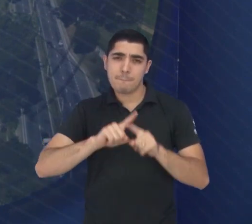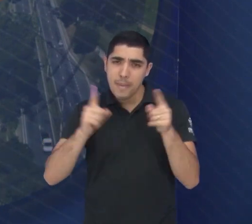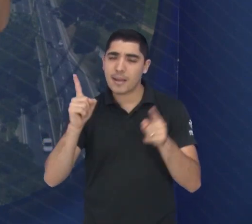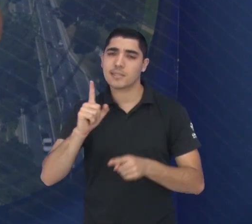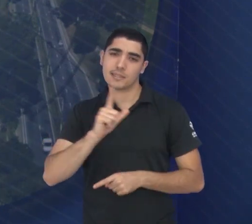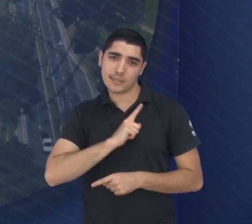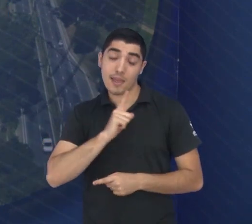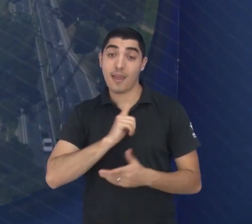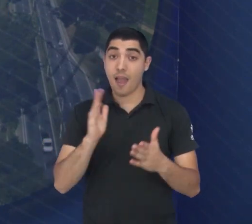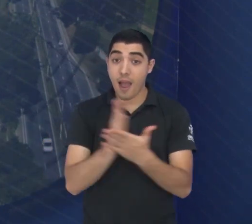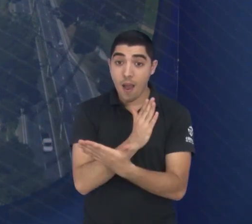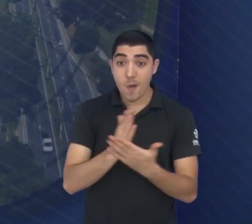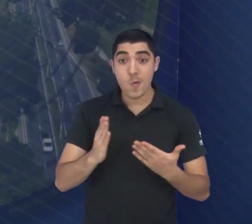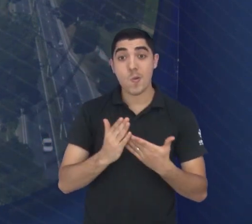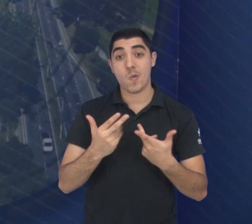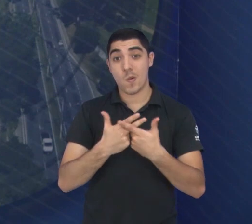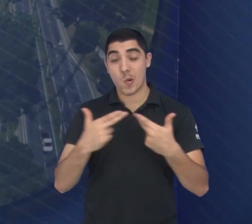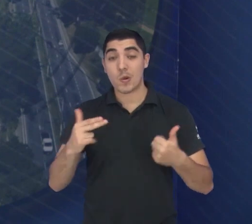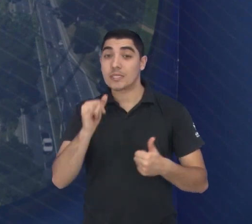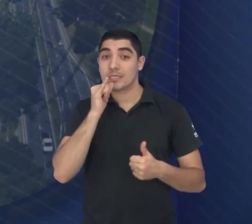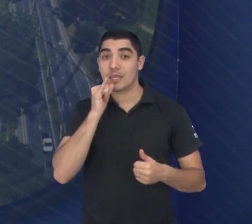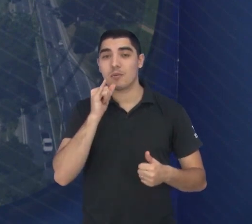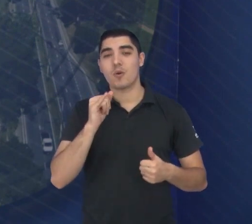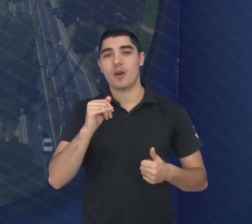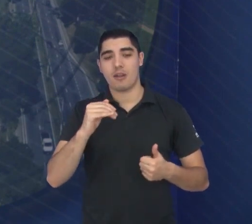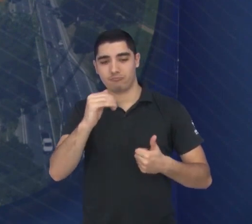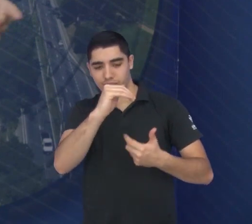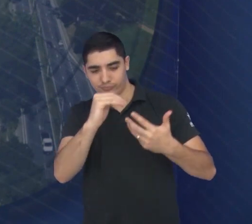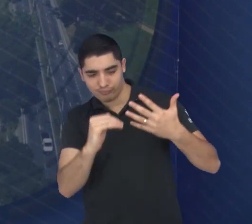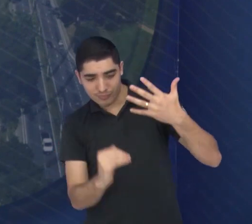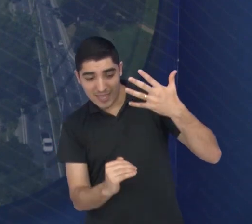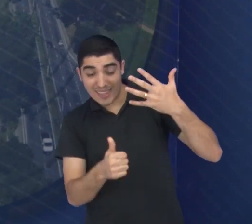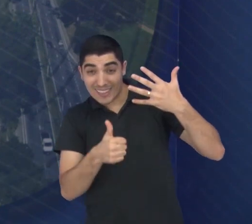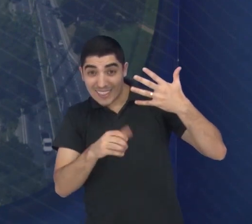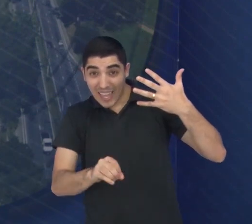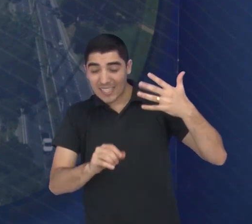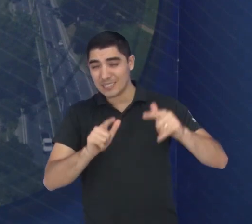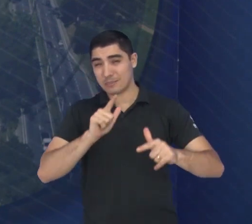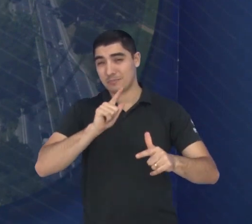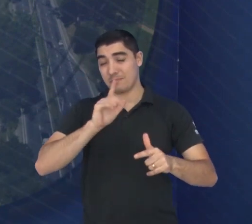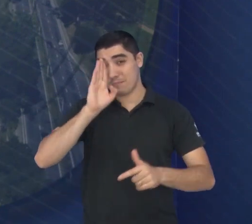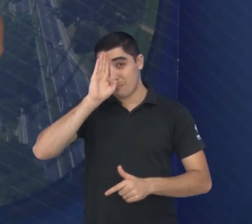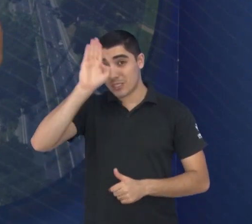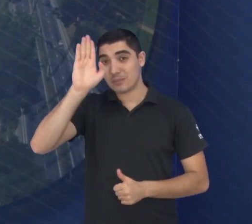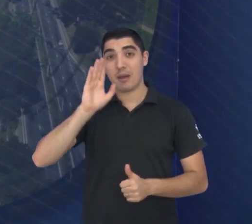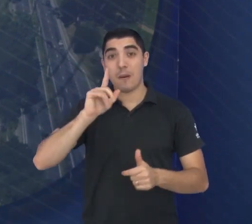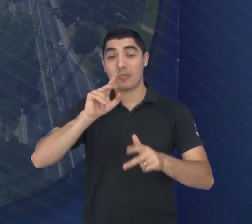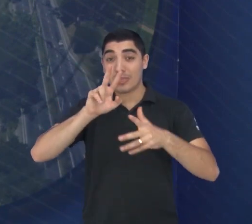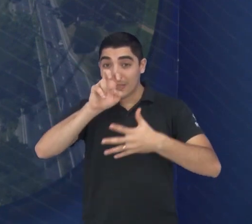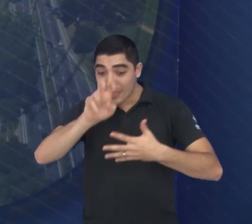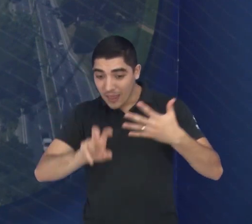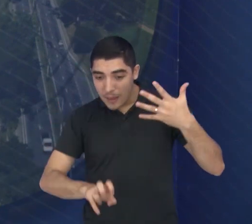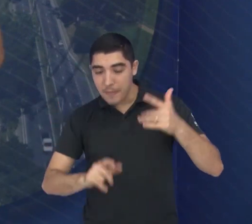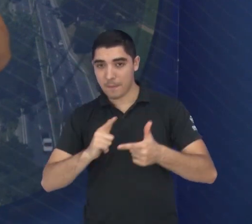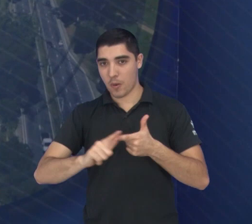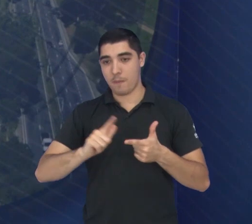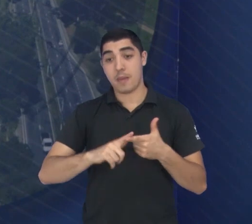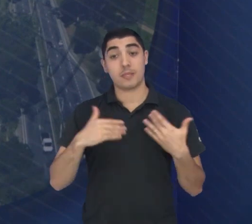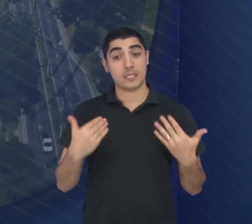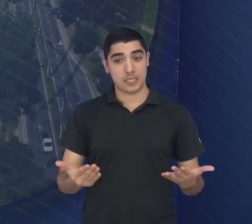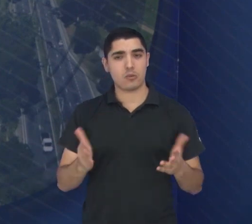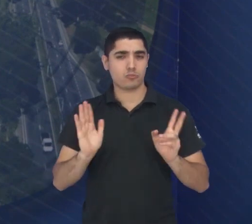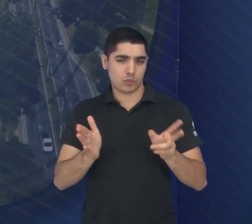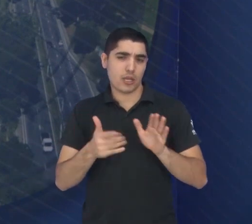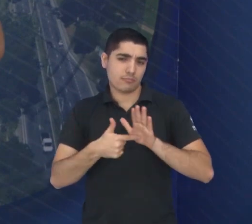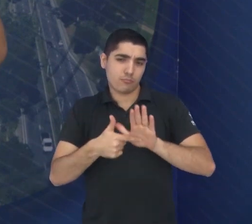no início, no top 3, top 10 de principais assuntos que dão mais problemas. E aí a gente já falou da